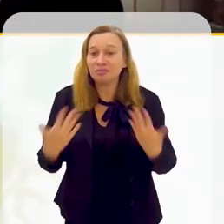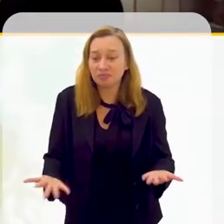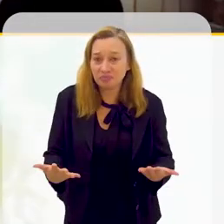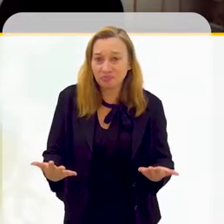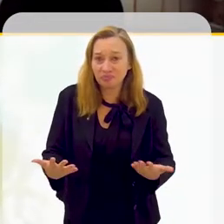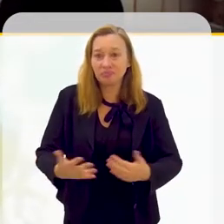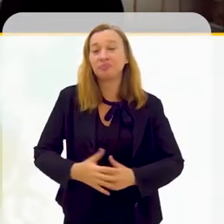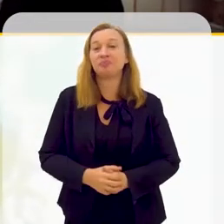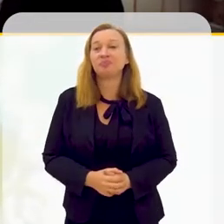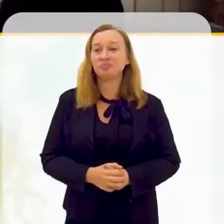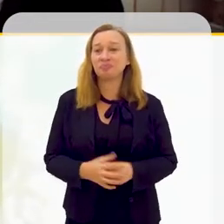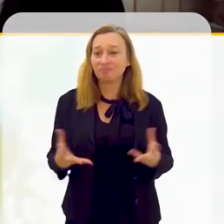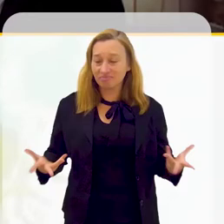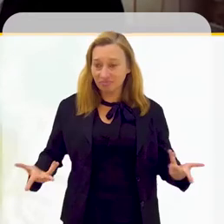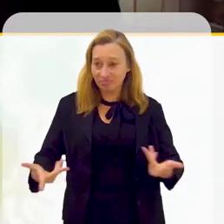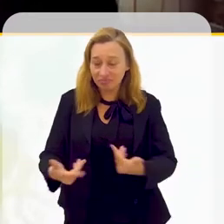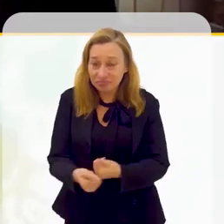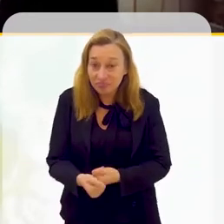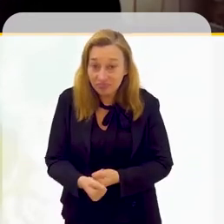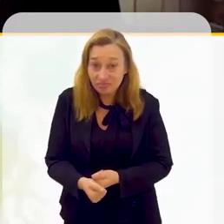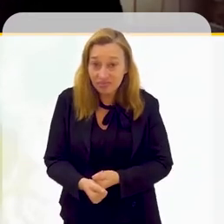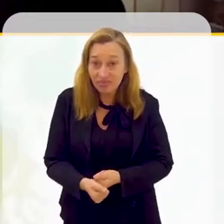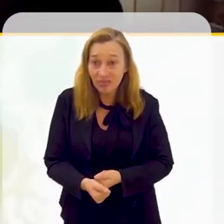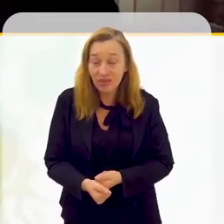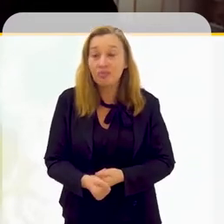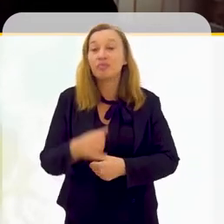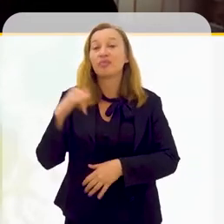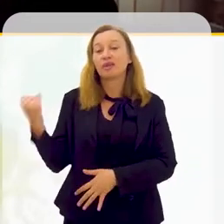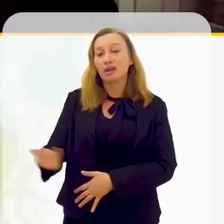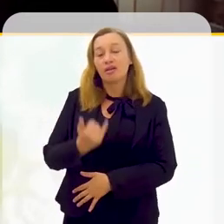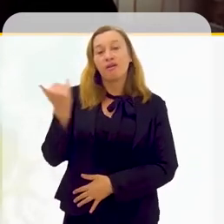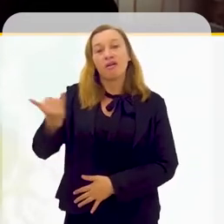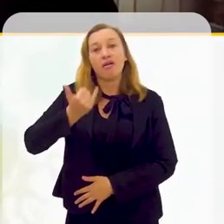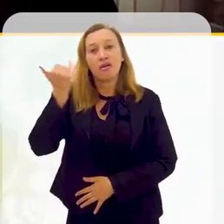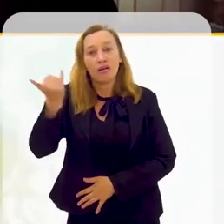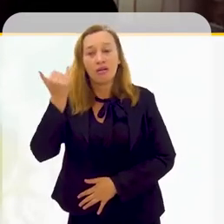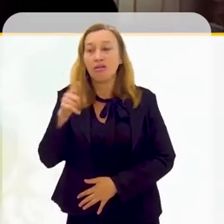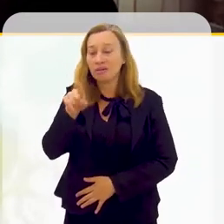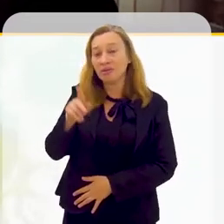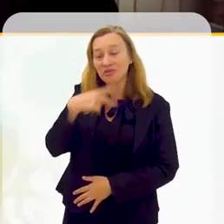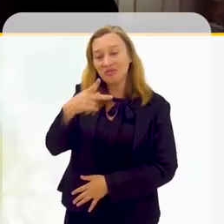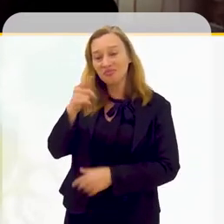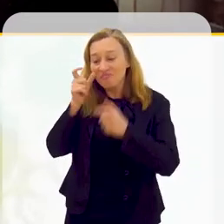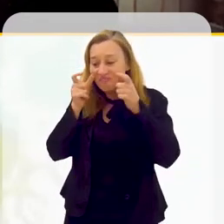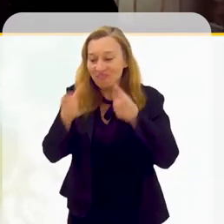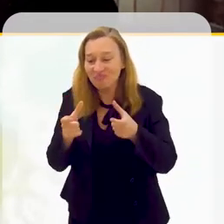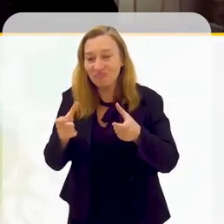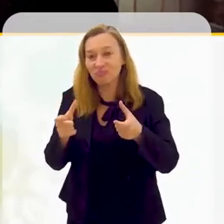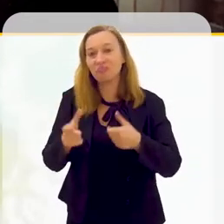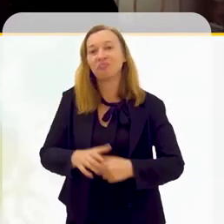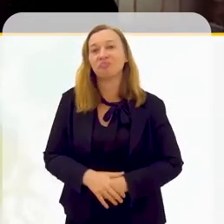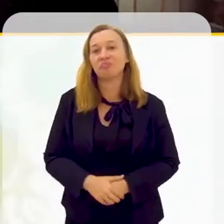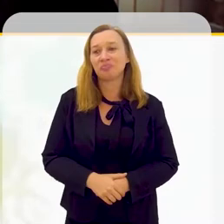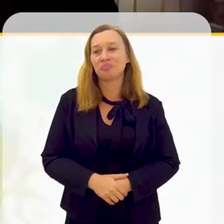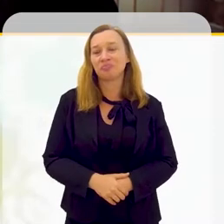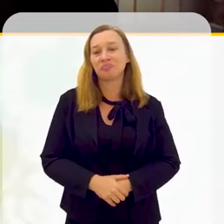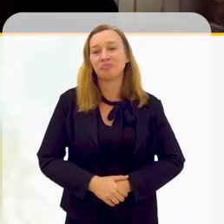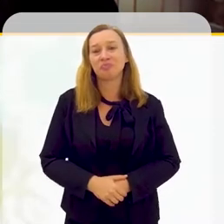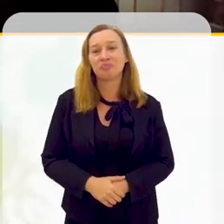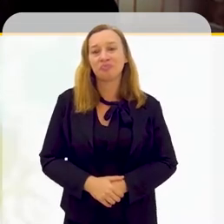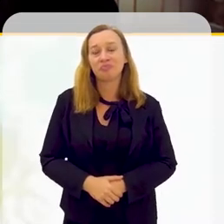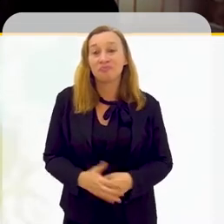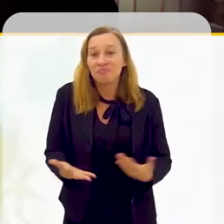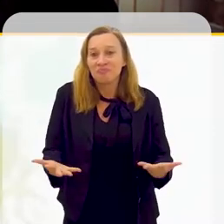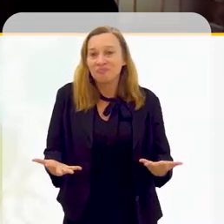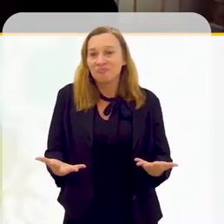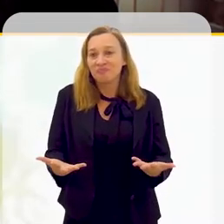Então olha é incrível lembrar essa história e o importante assim você falou uma coisa que me chamou atenção